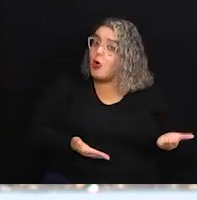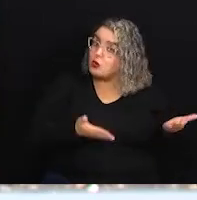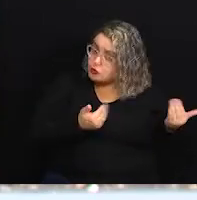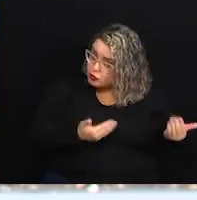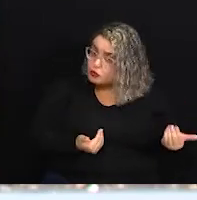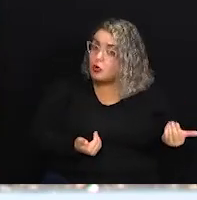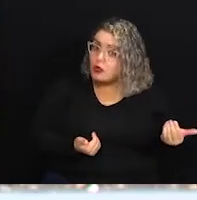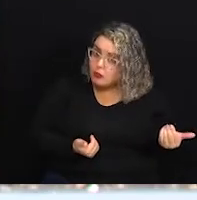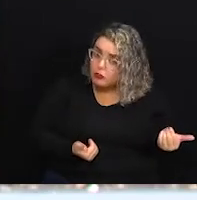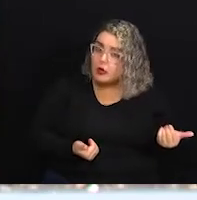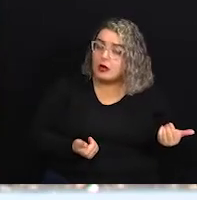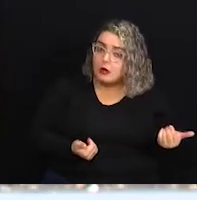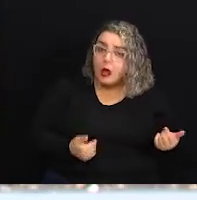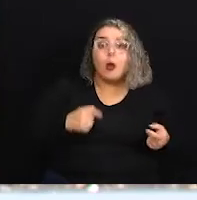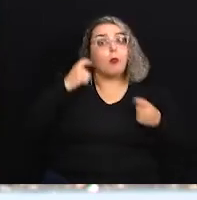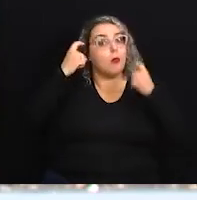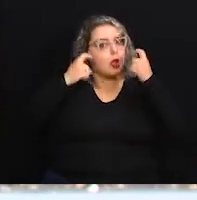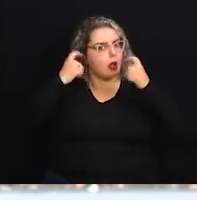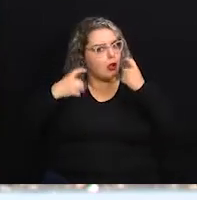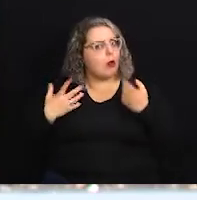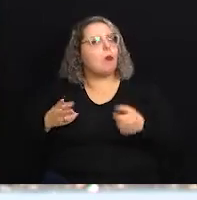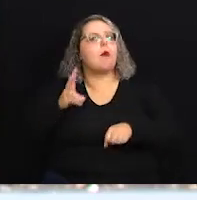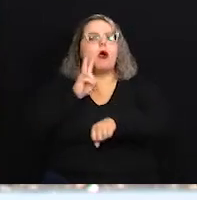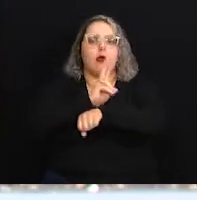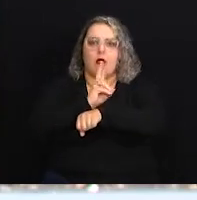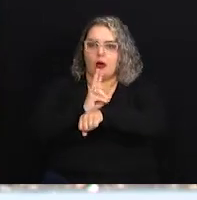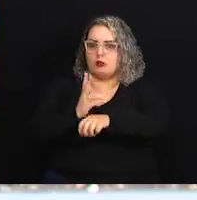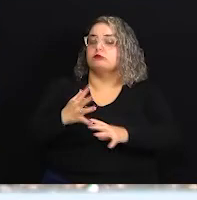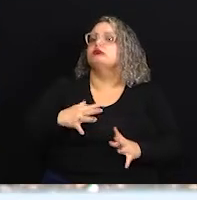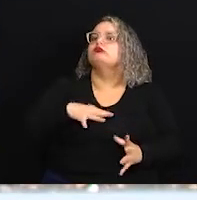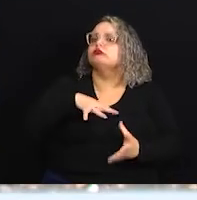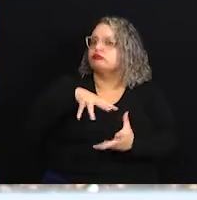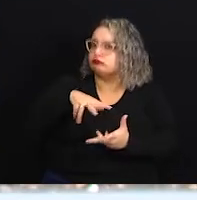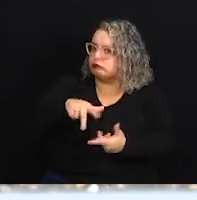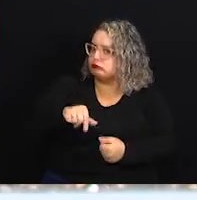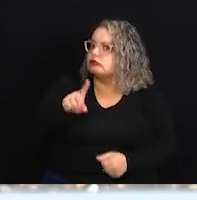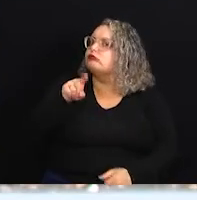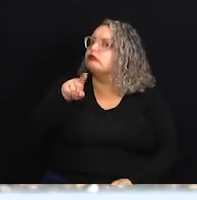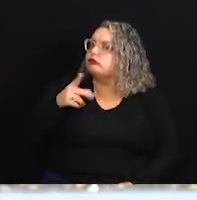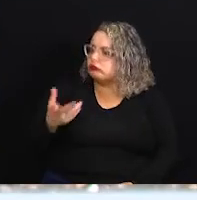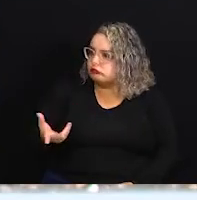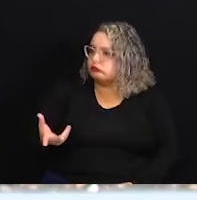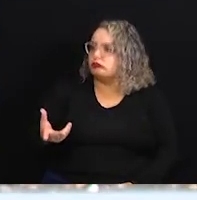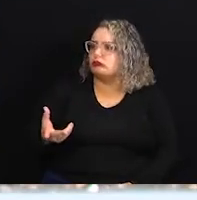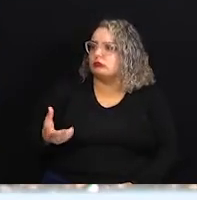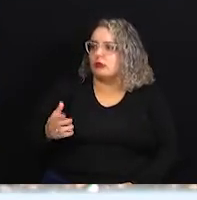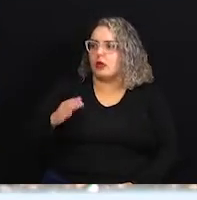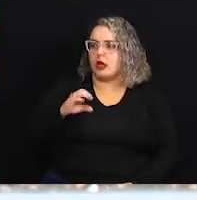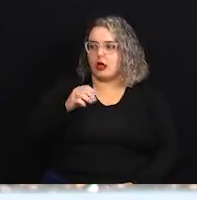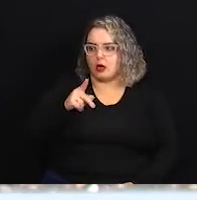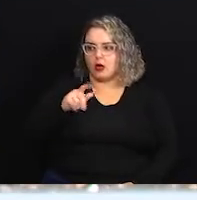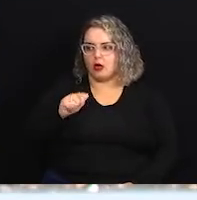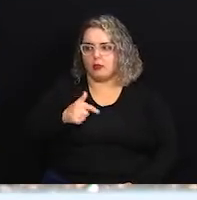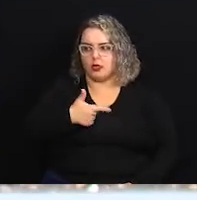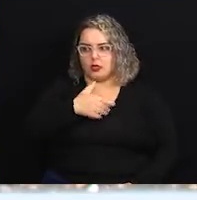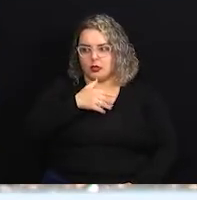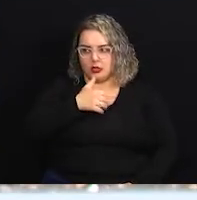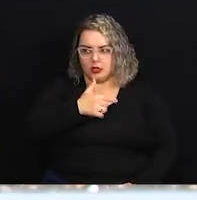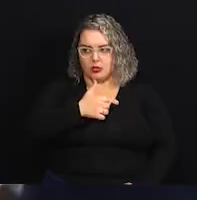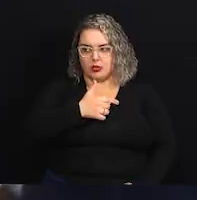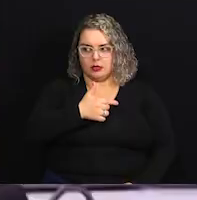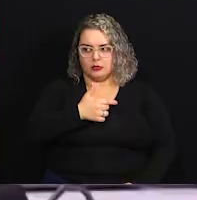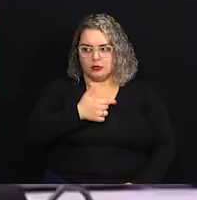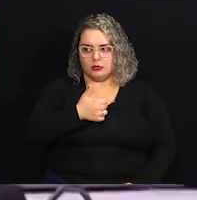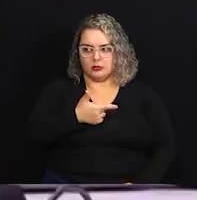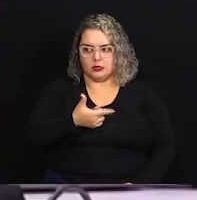juventude, os jovens estão muito preocupados com a preservação do planeta. Nós tivemos, por exemplo, a